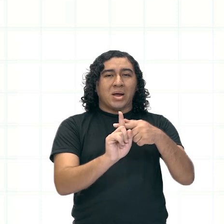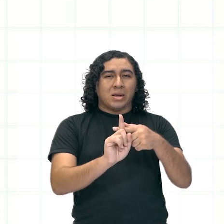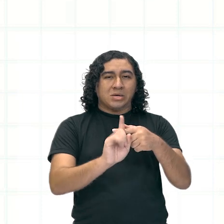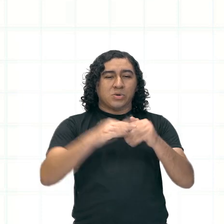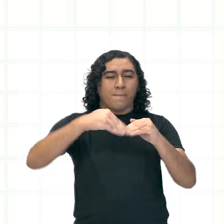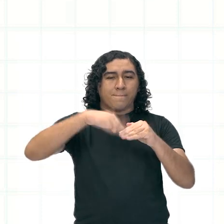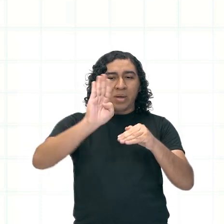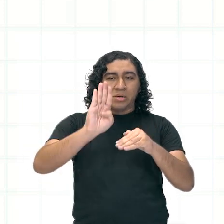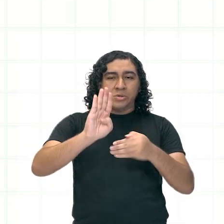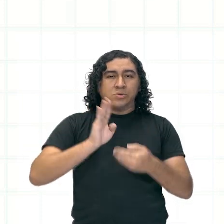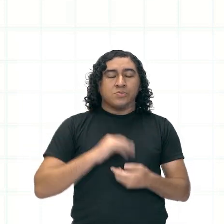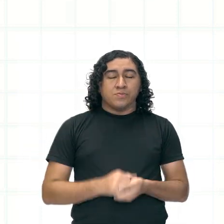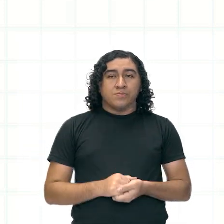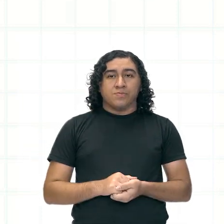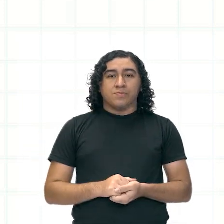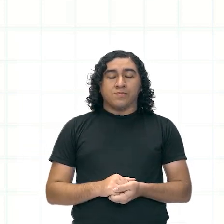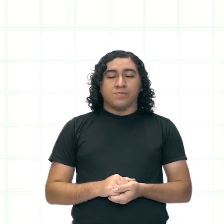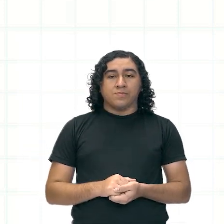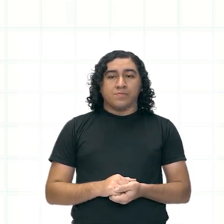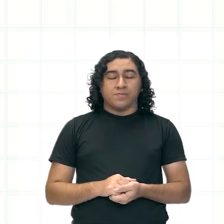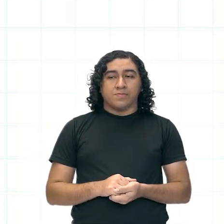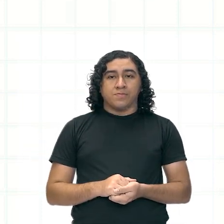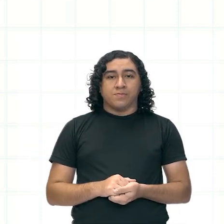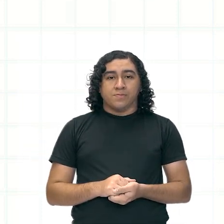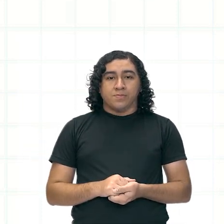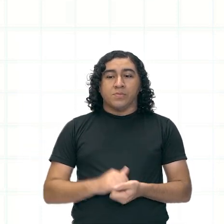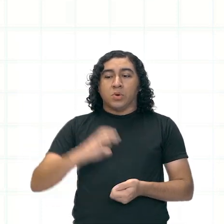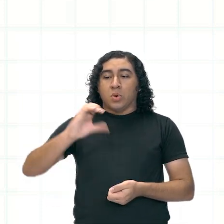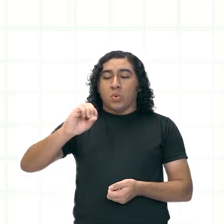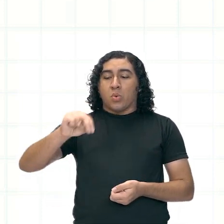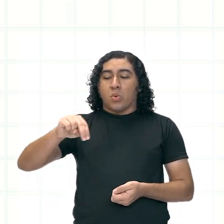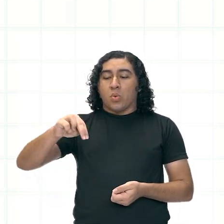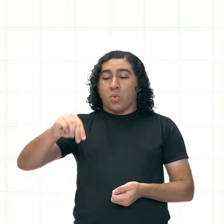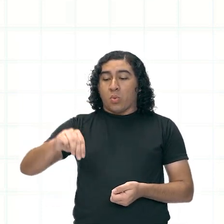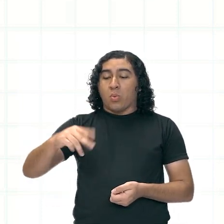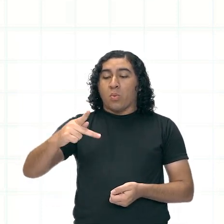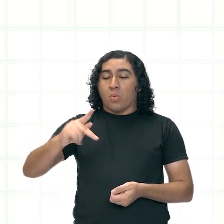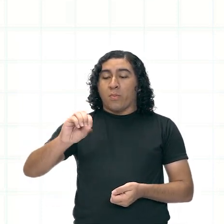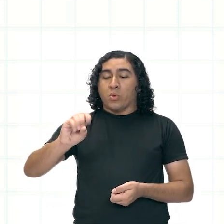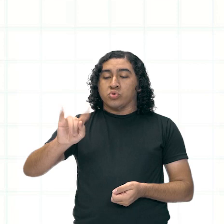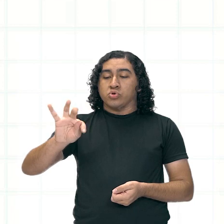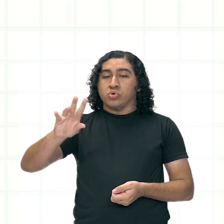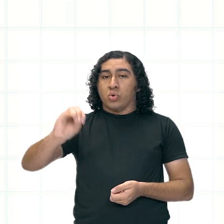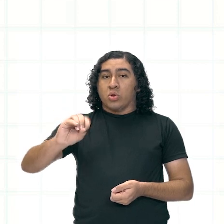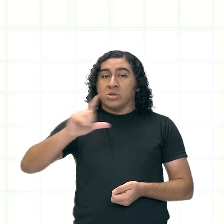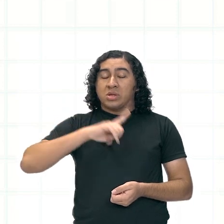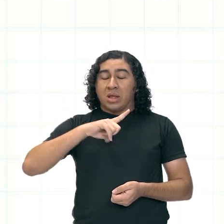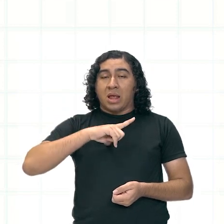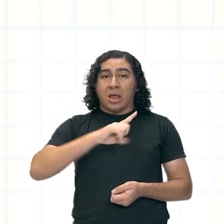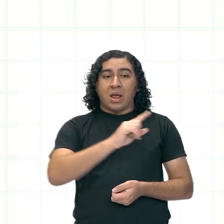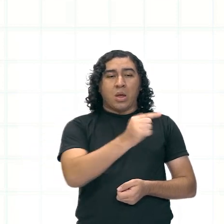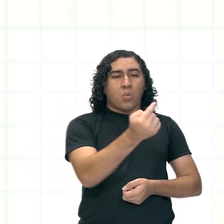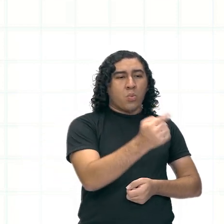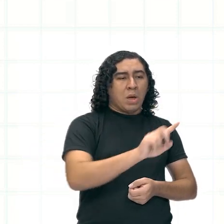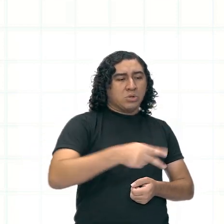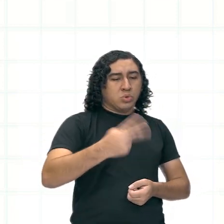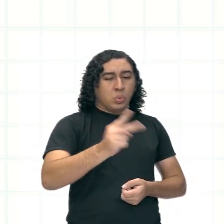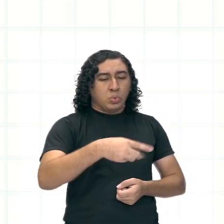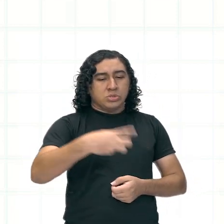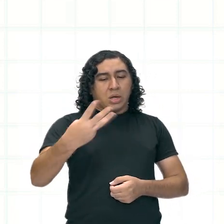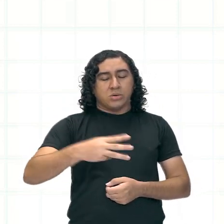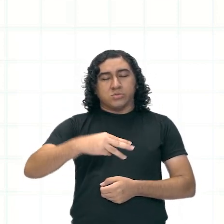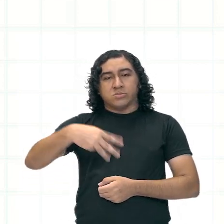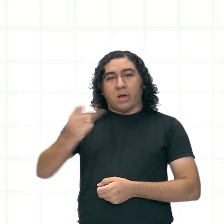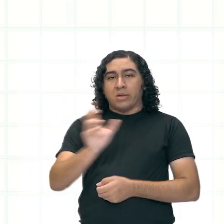núcleos. Essa é informação importante. Sujeito composto é aquele que possui 2 ou mais núcleos. Eu vou ter 2,